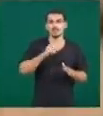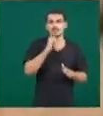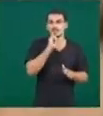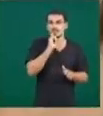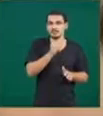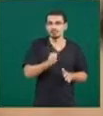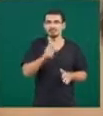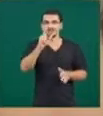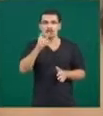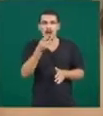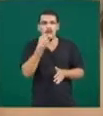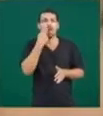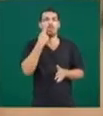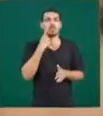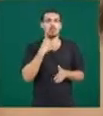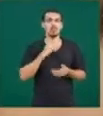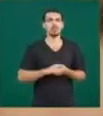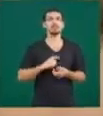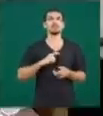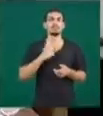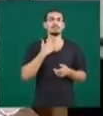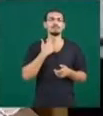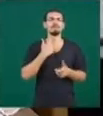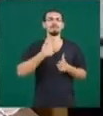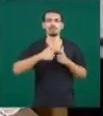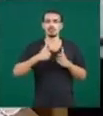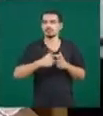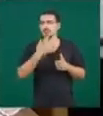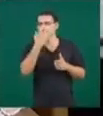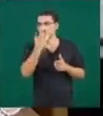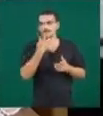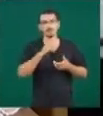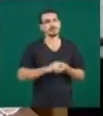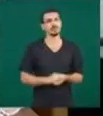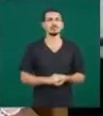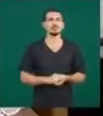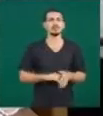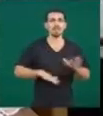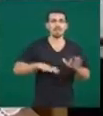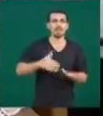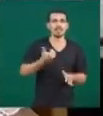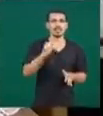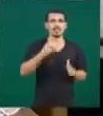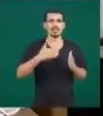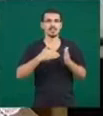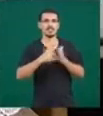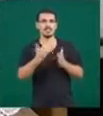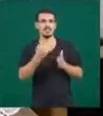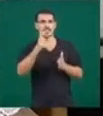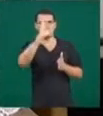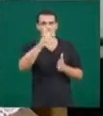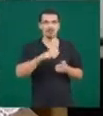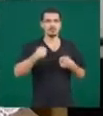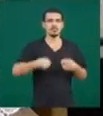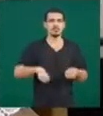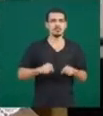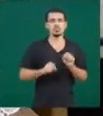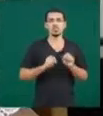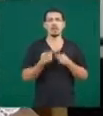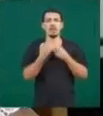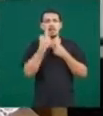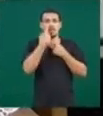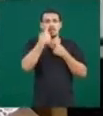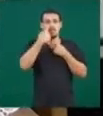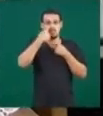o que pode causar lesões seríssimas. Pelo menos 10 a 20% vão precisar de endoscopia, que é um procedimento que